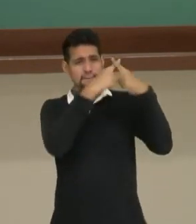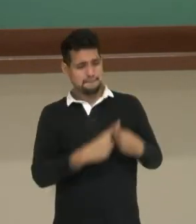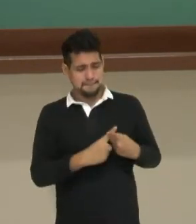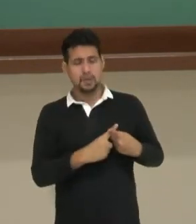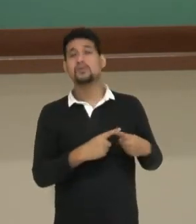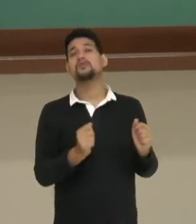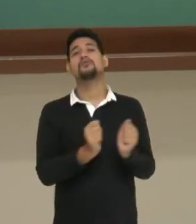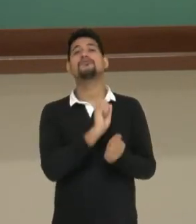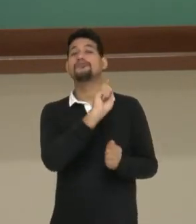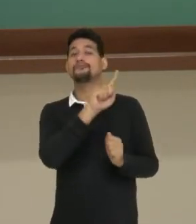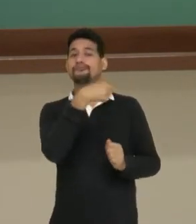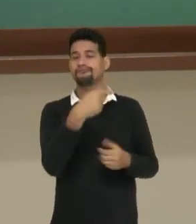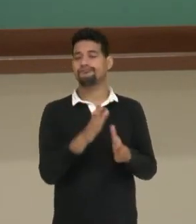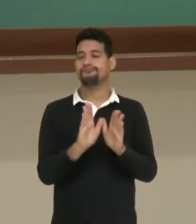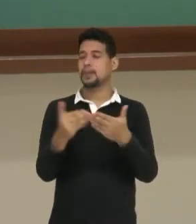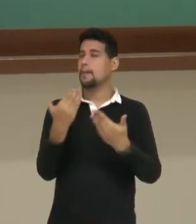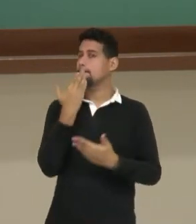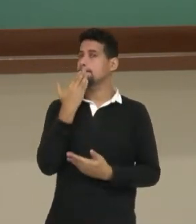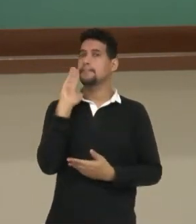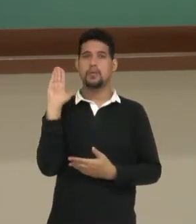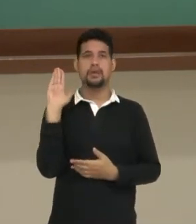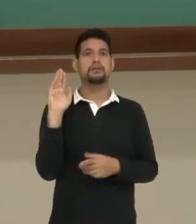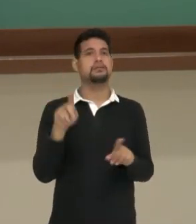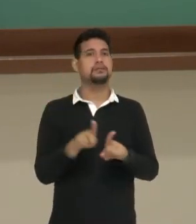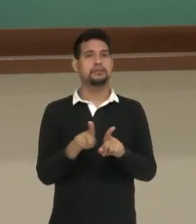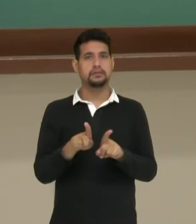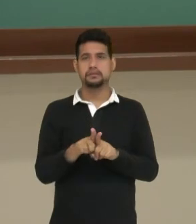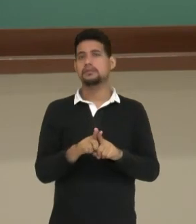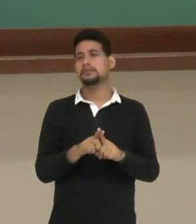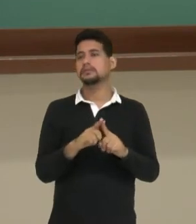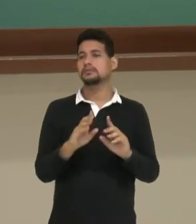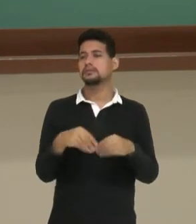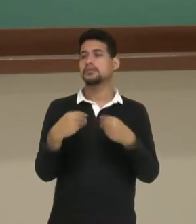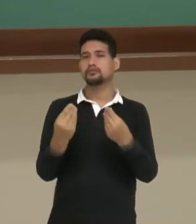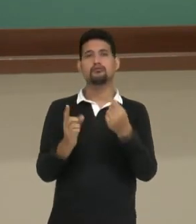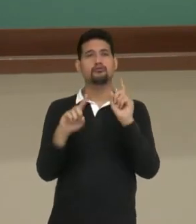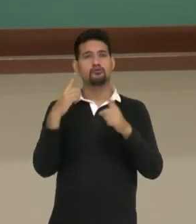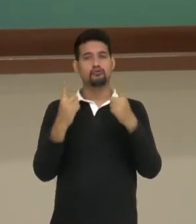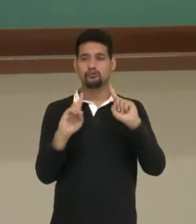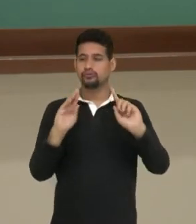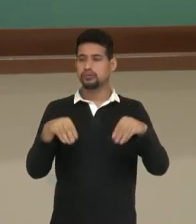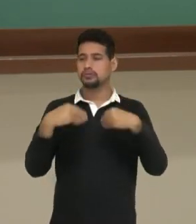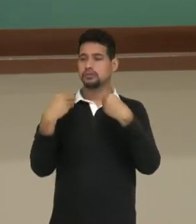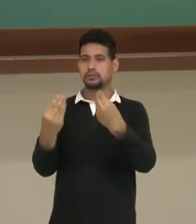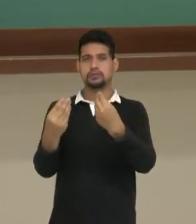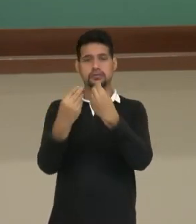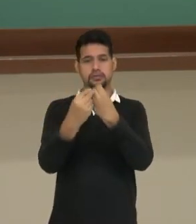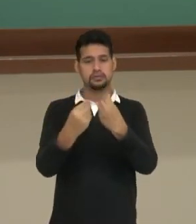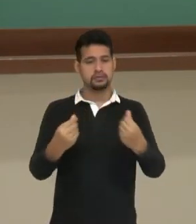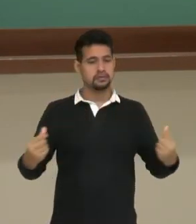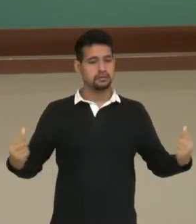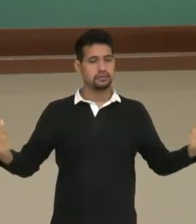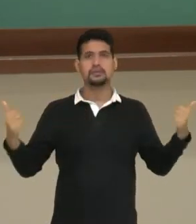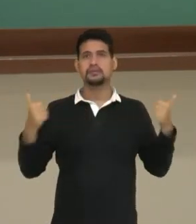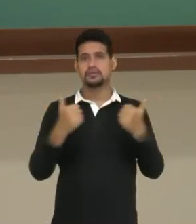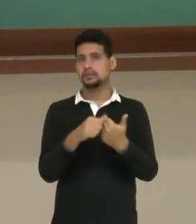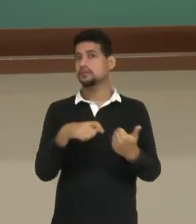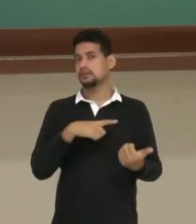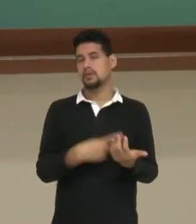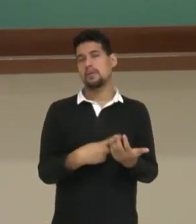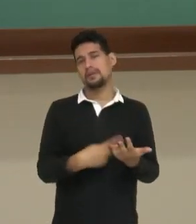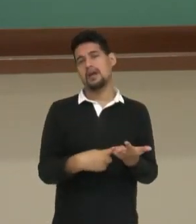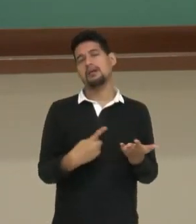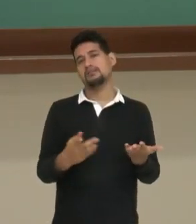colonizador, né? Então ele havia prometido o Chile e não entregou as terras, total de terra que havia